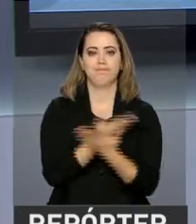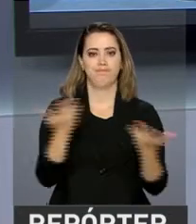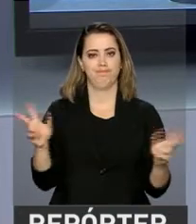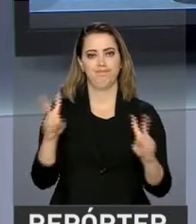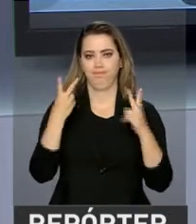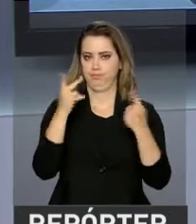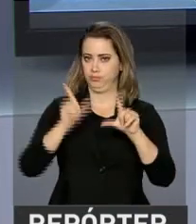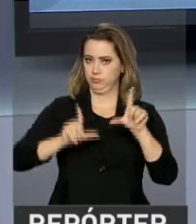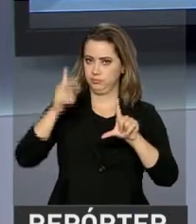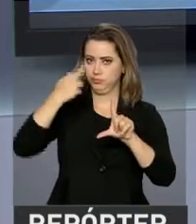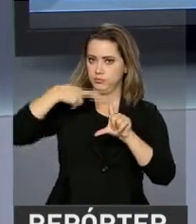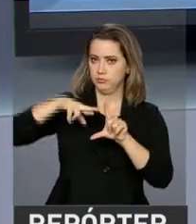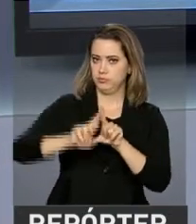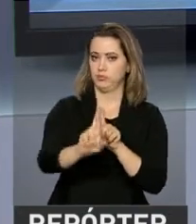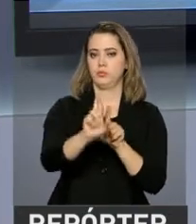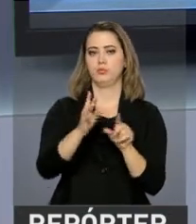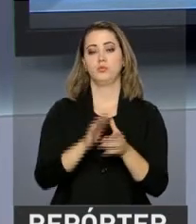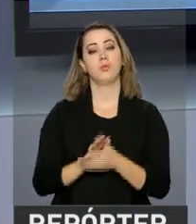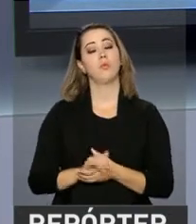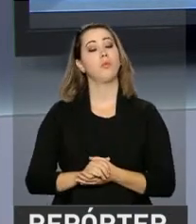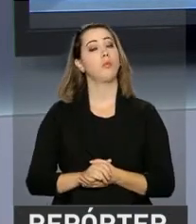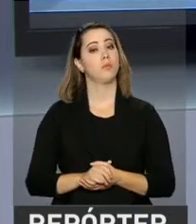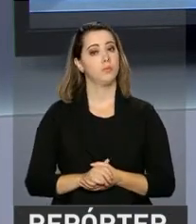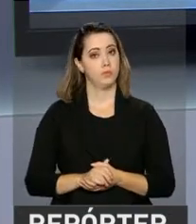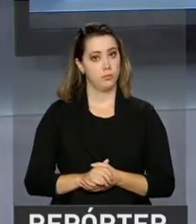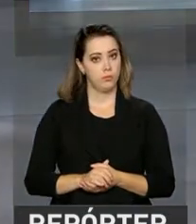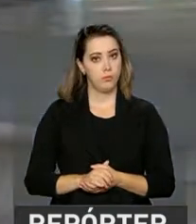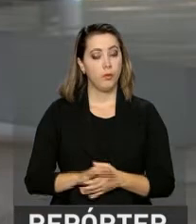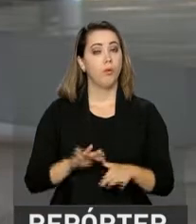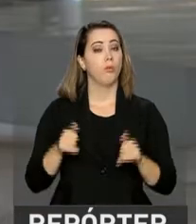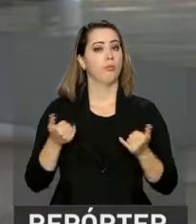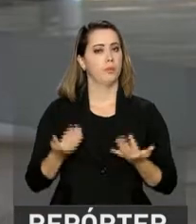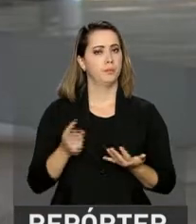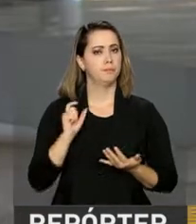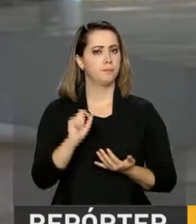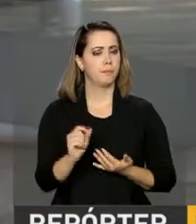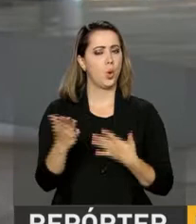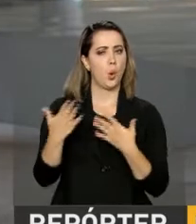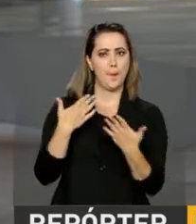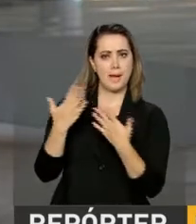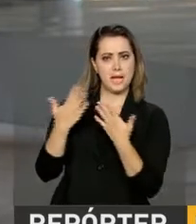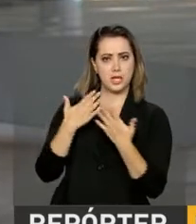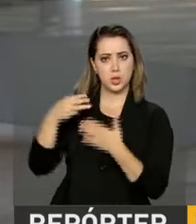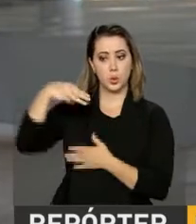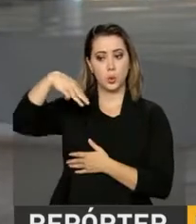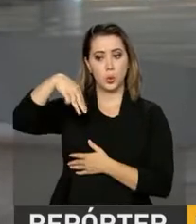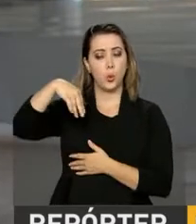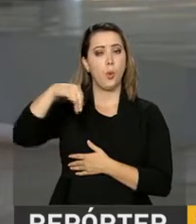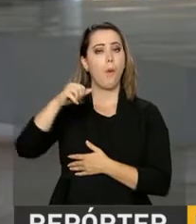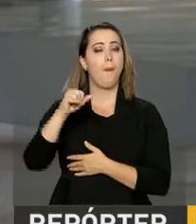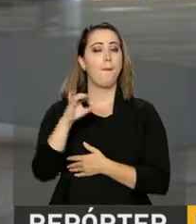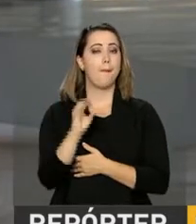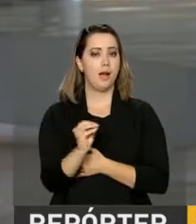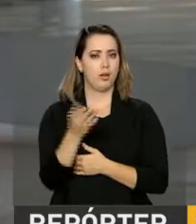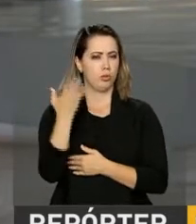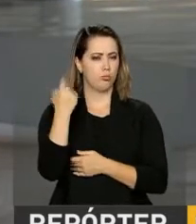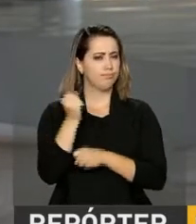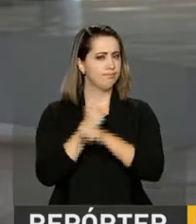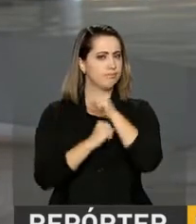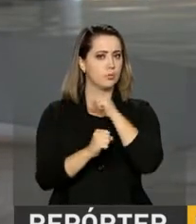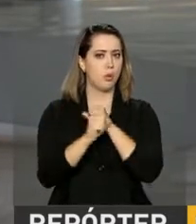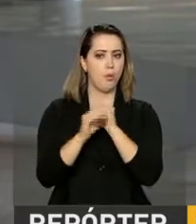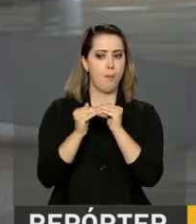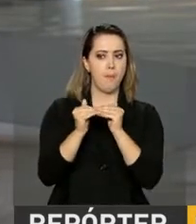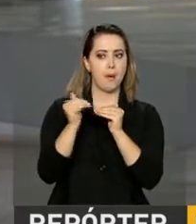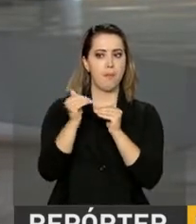a todos que nos assistem na tv nbr olha o roberto se a comparação for com maio do ano passado o crescimento é